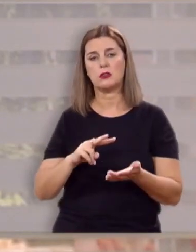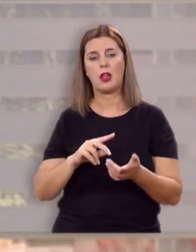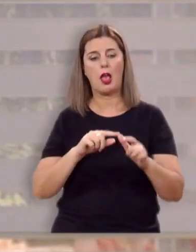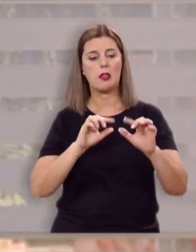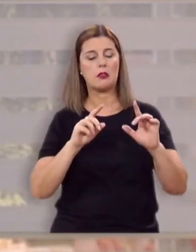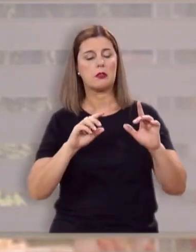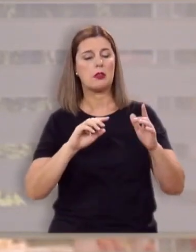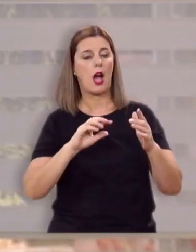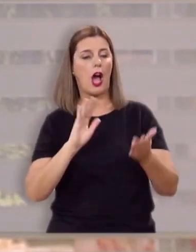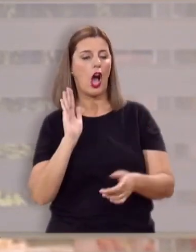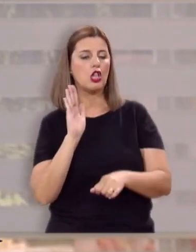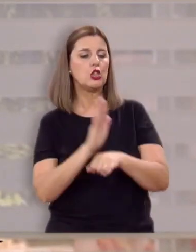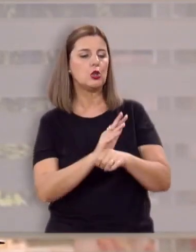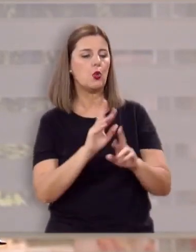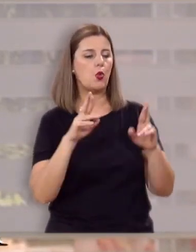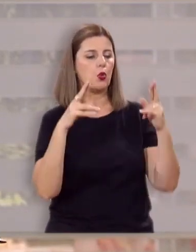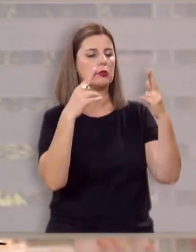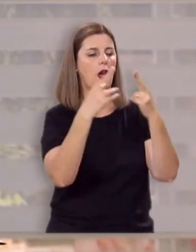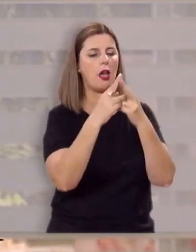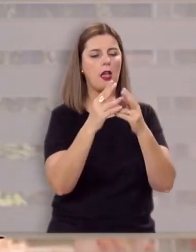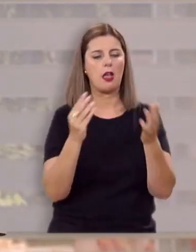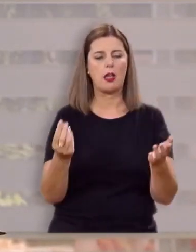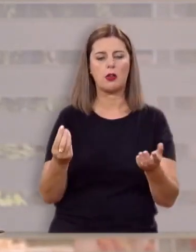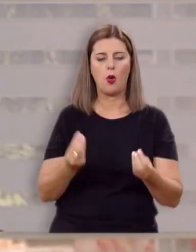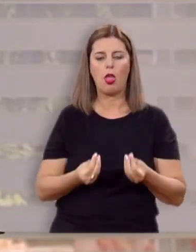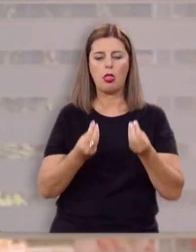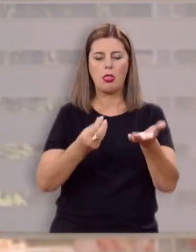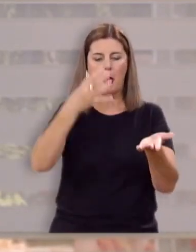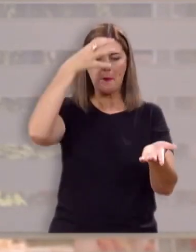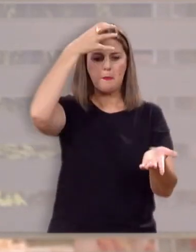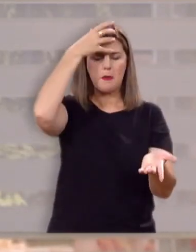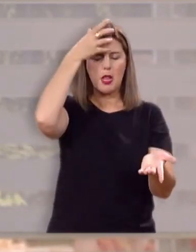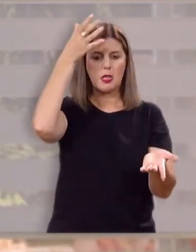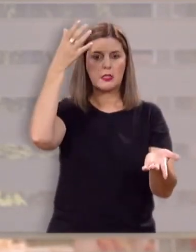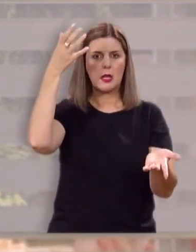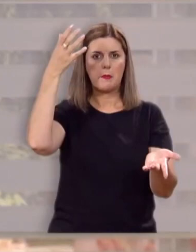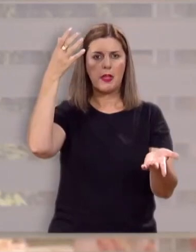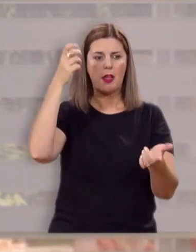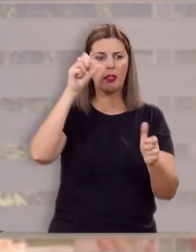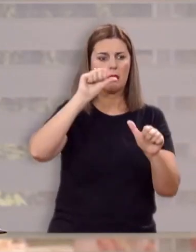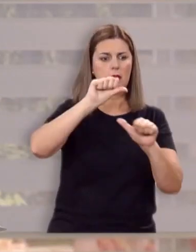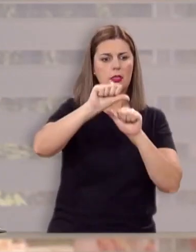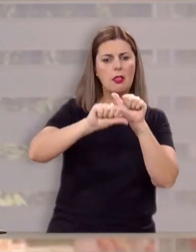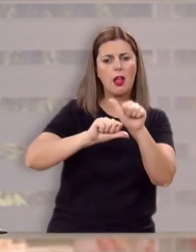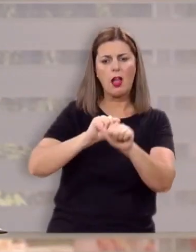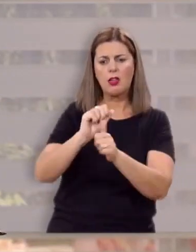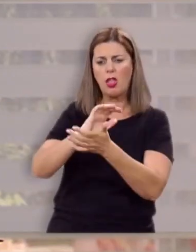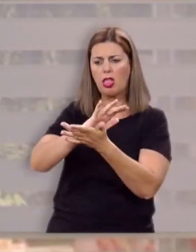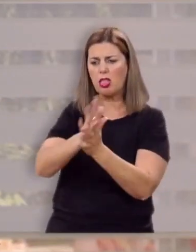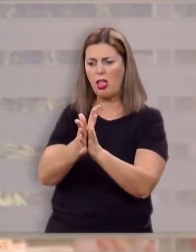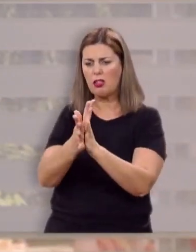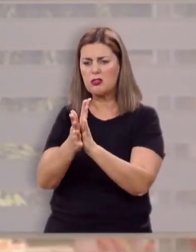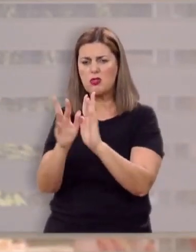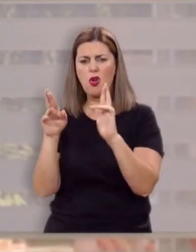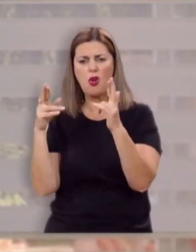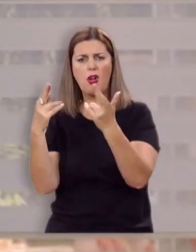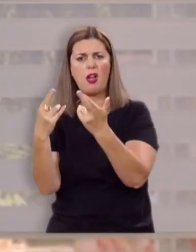ele levanta reinos, ele abate reinos, ele coloca príncipes no trono e faz esses príncipes